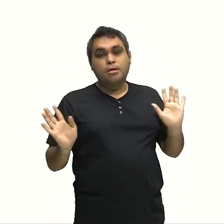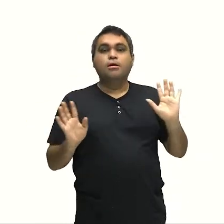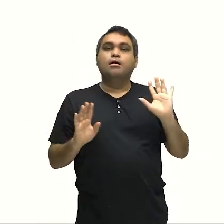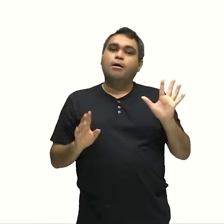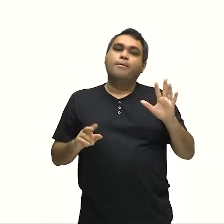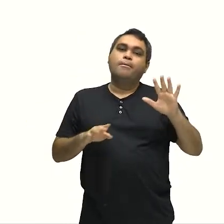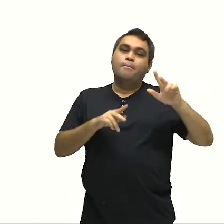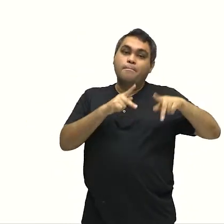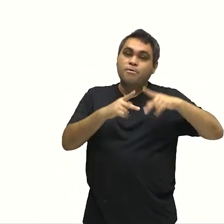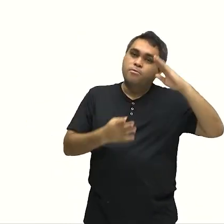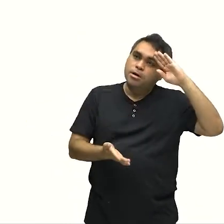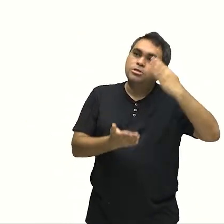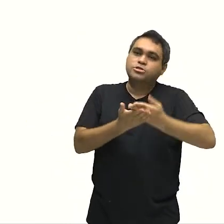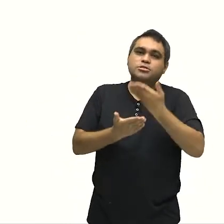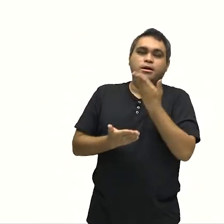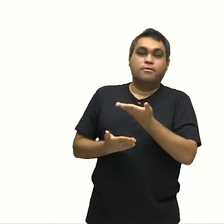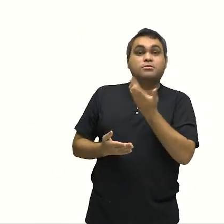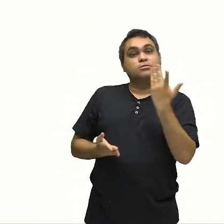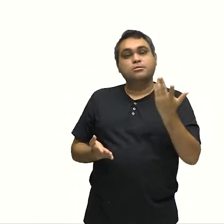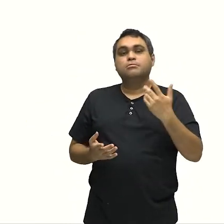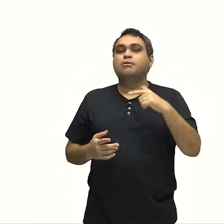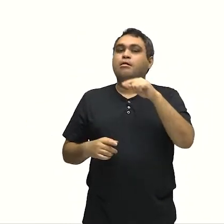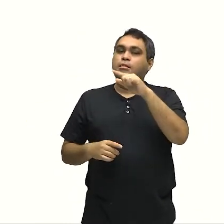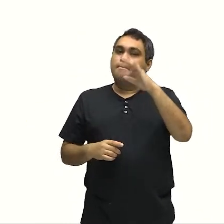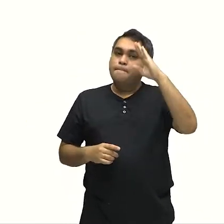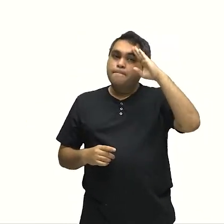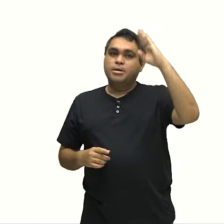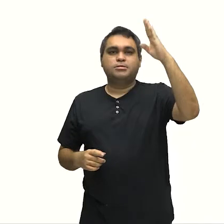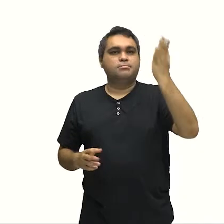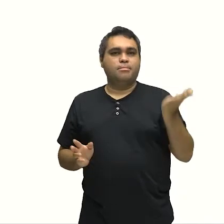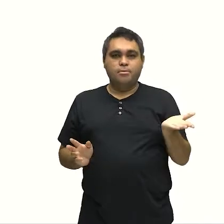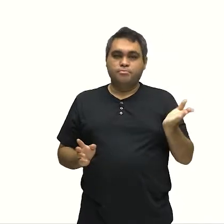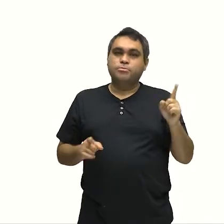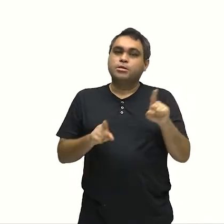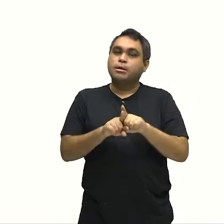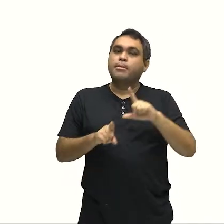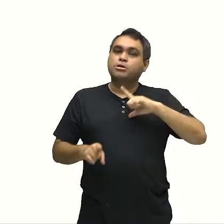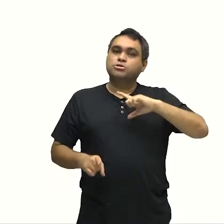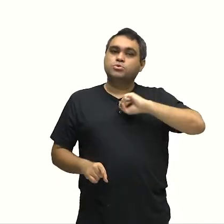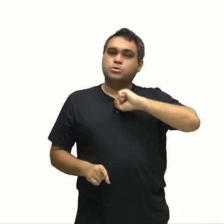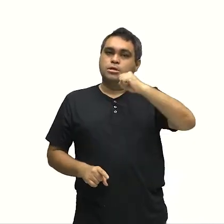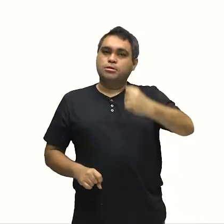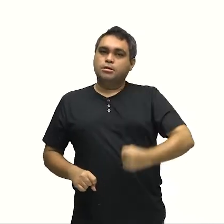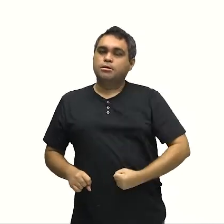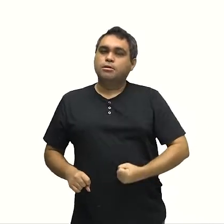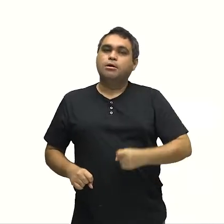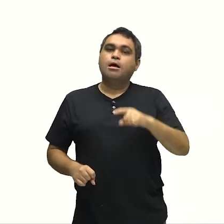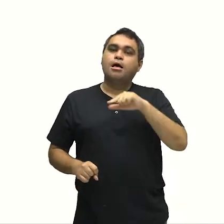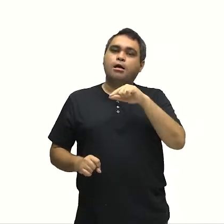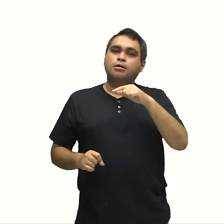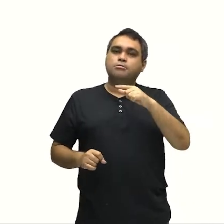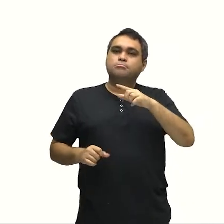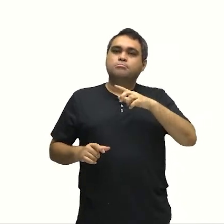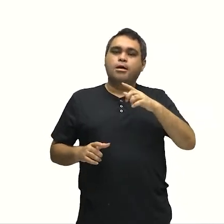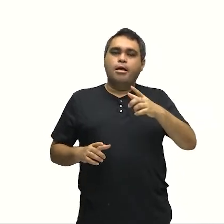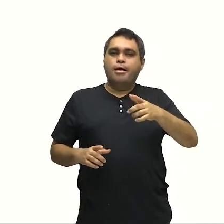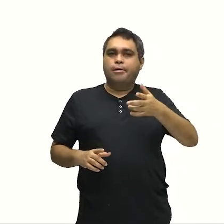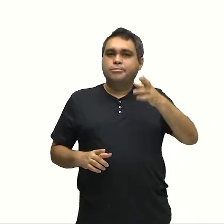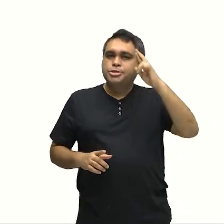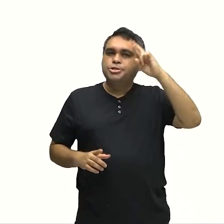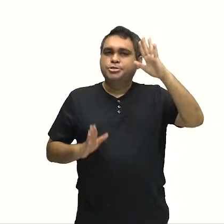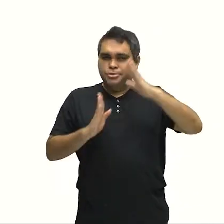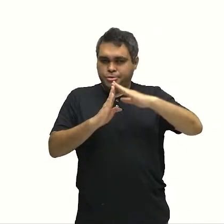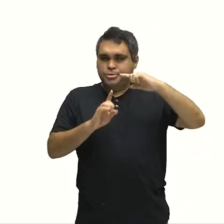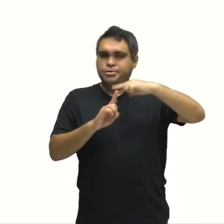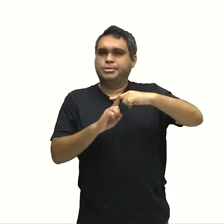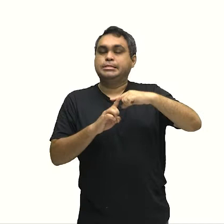os sacerdotes, que eram os responsáveis pelos templos, que, como vocês podem ver, ocupam também um lugar privilegiado